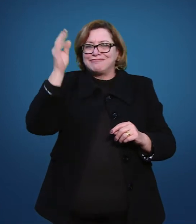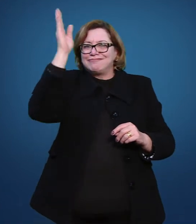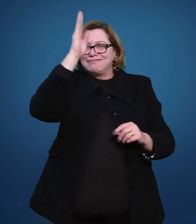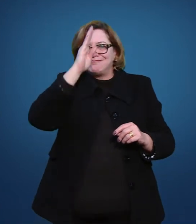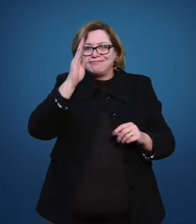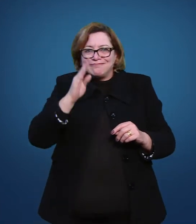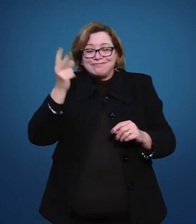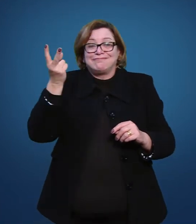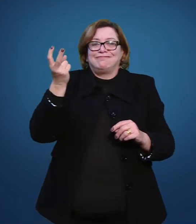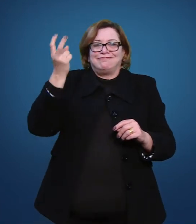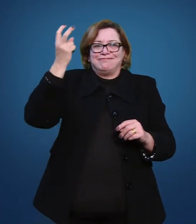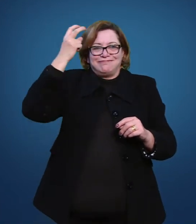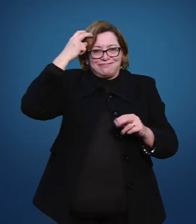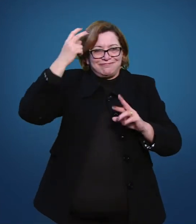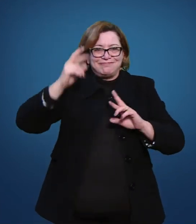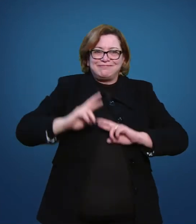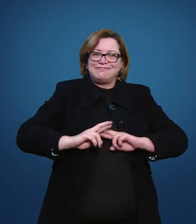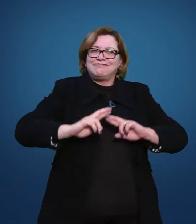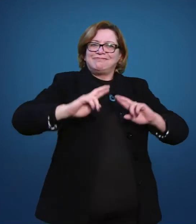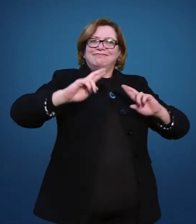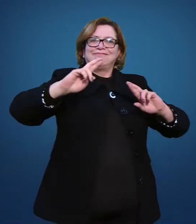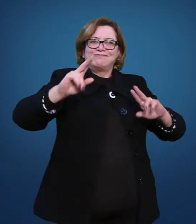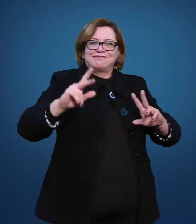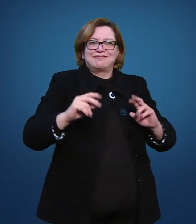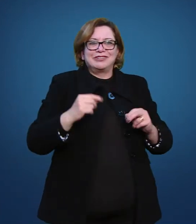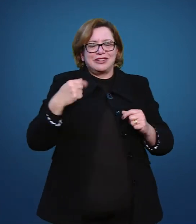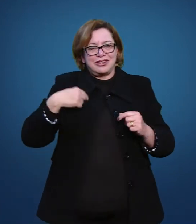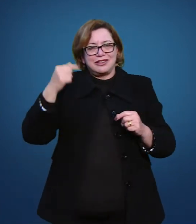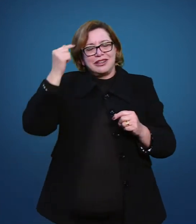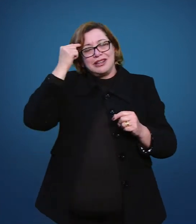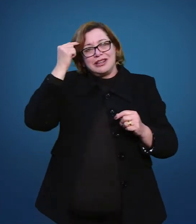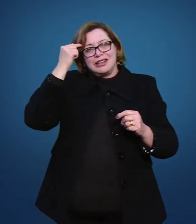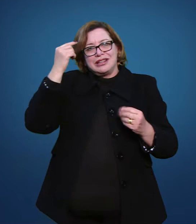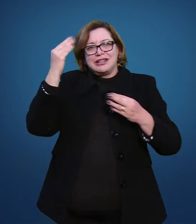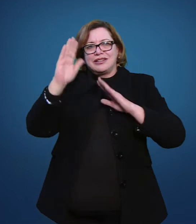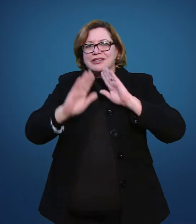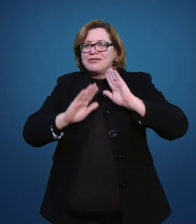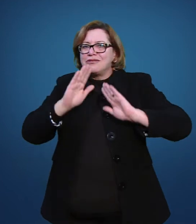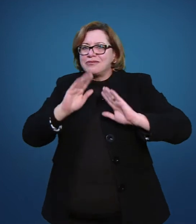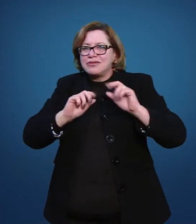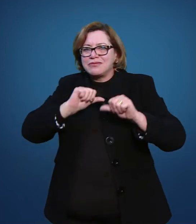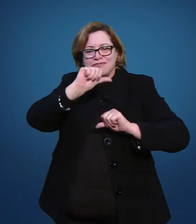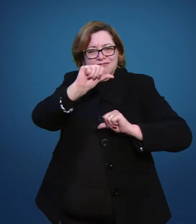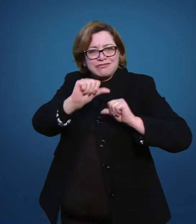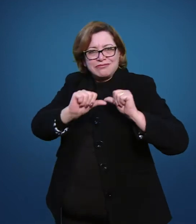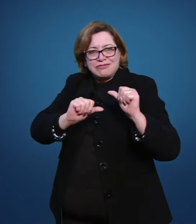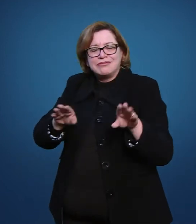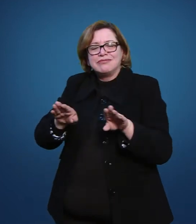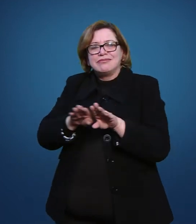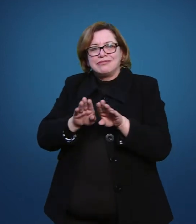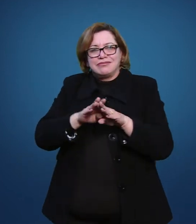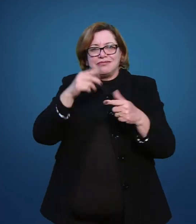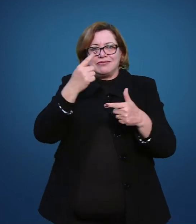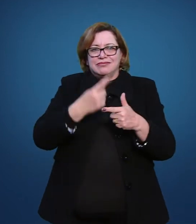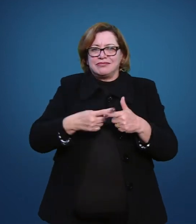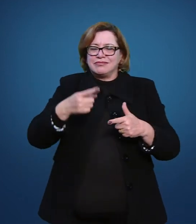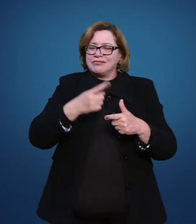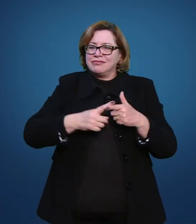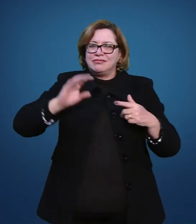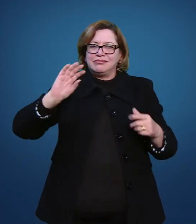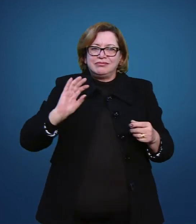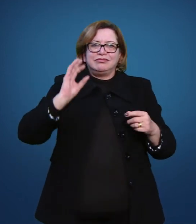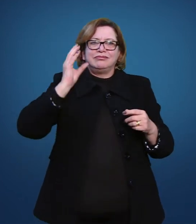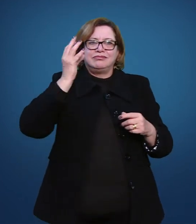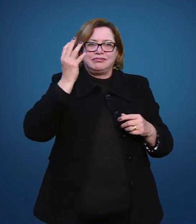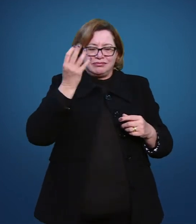contexto cultural totalmente diferente, nós podemos pensar em algumas adequações e também diversos problemas gerados a partir